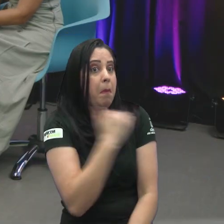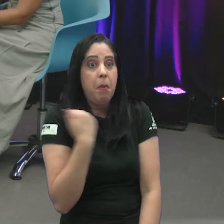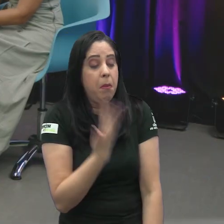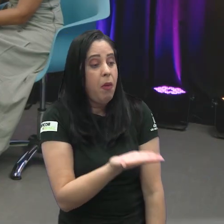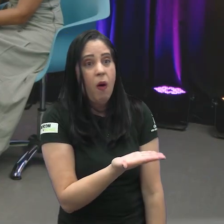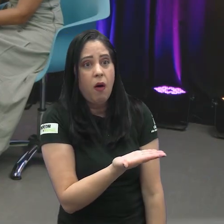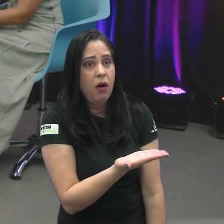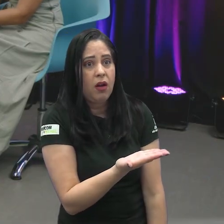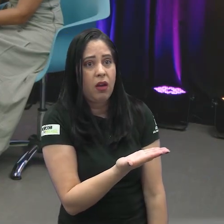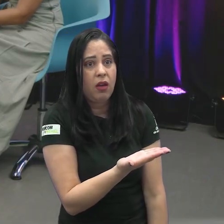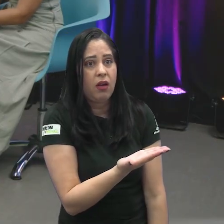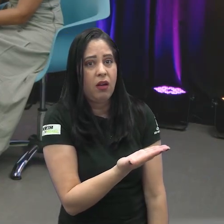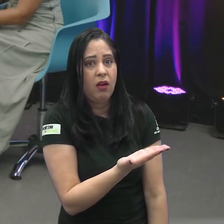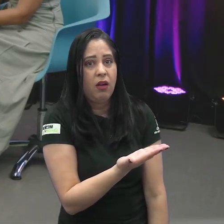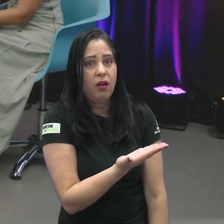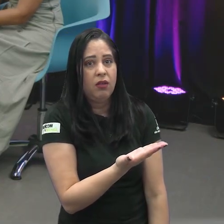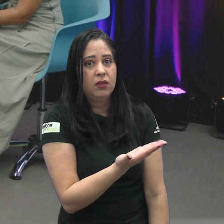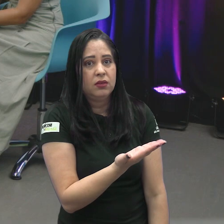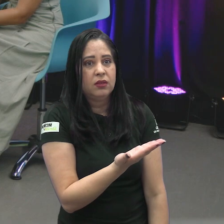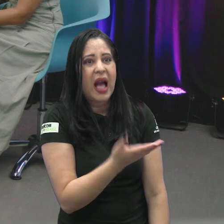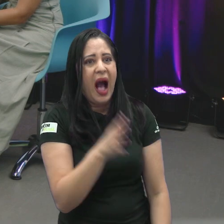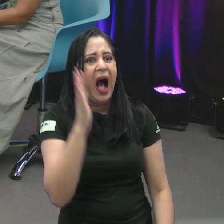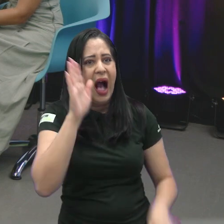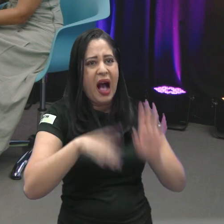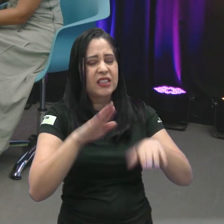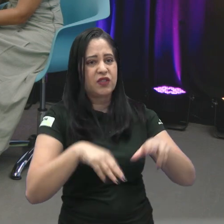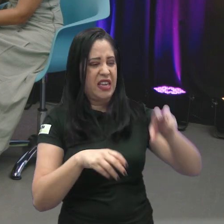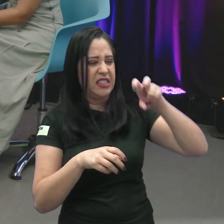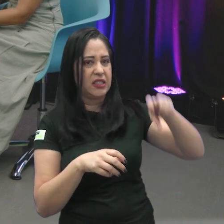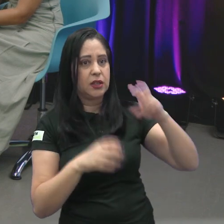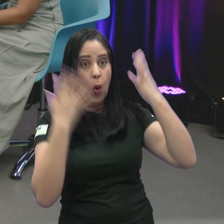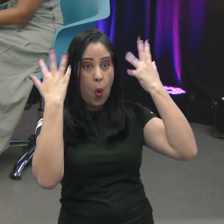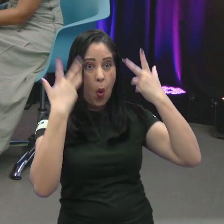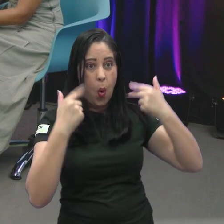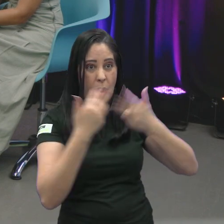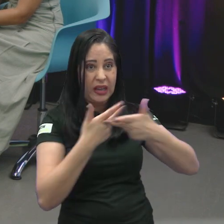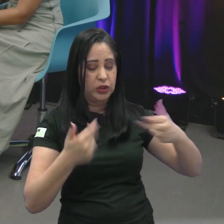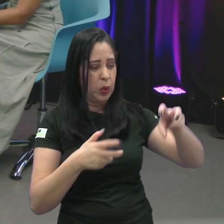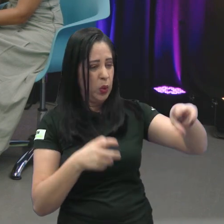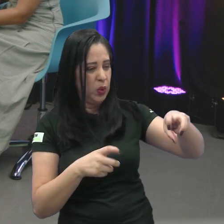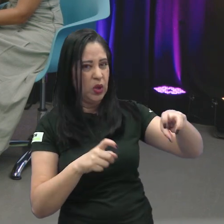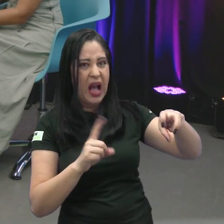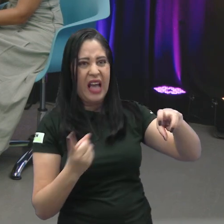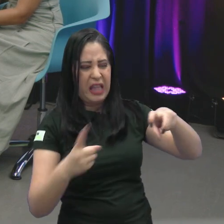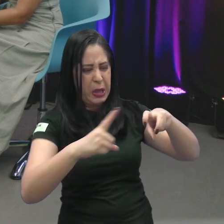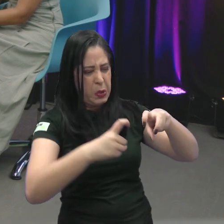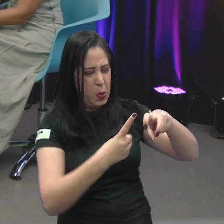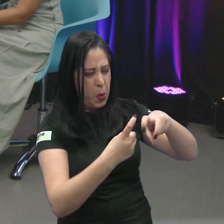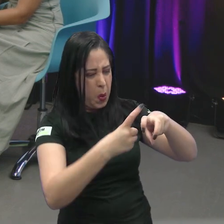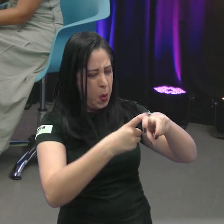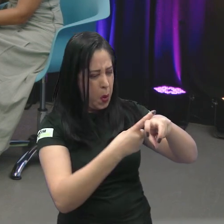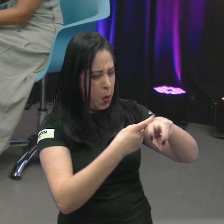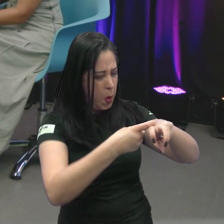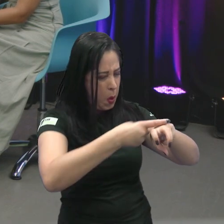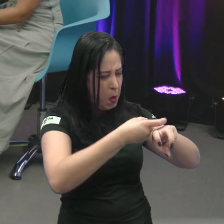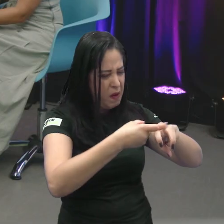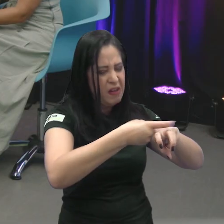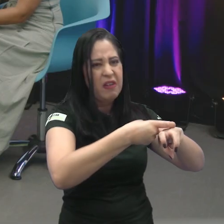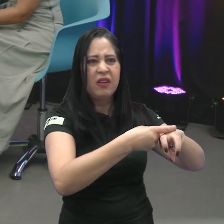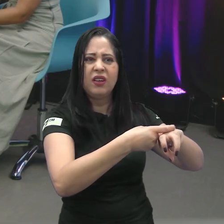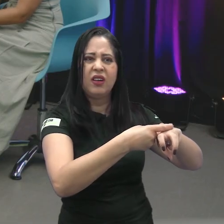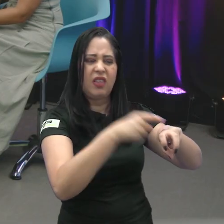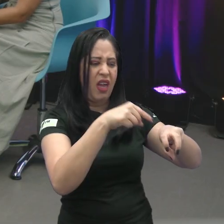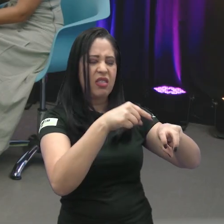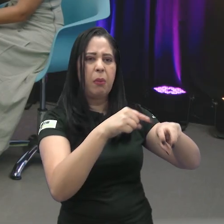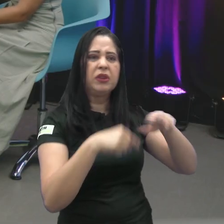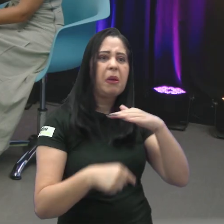frio, morrendo às mínguas, com larvas, comendo porque a pele do animal vivo. Tem coisa